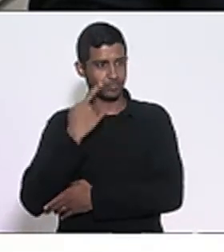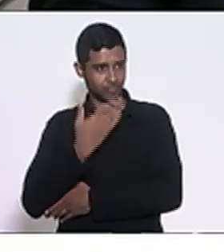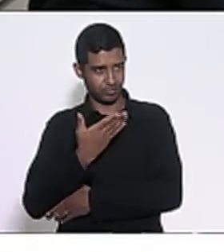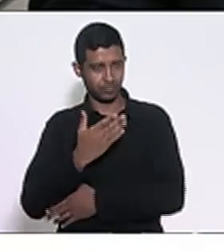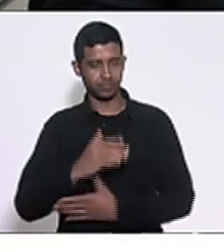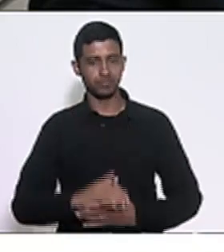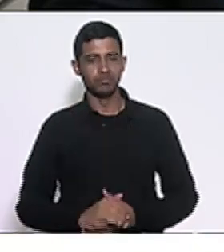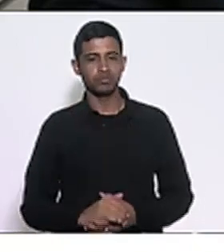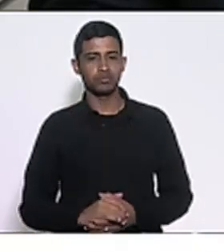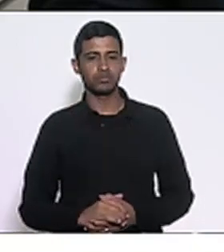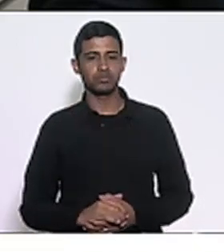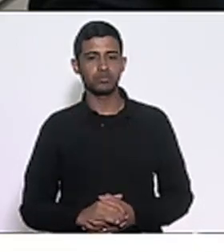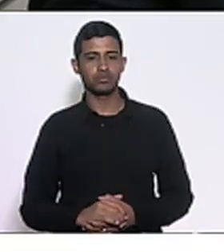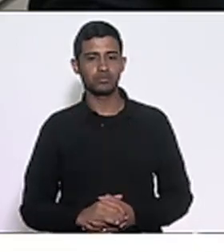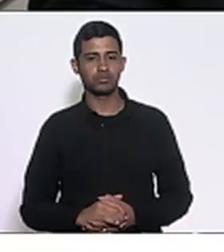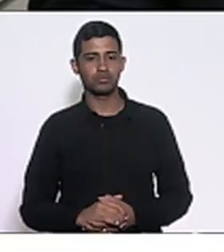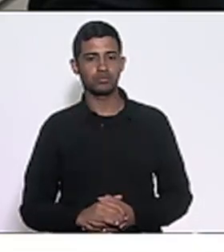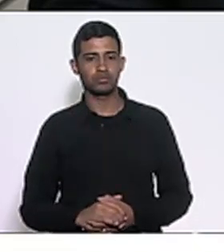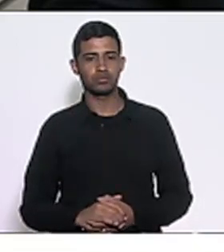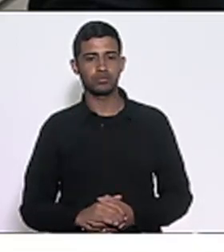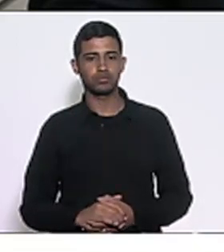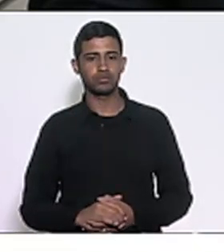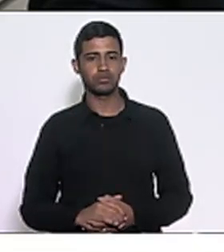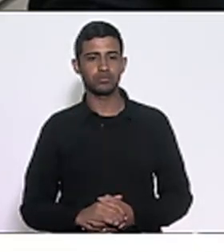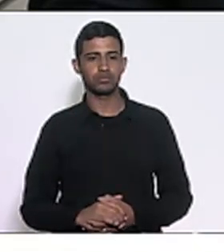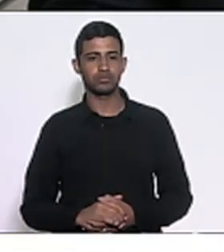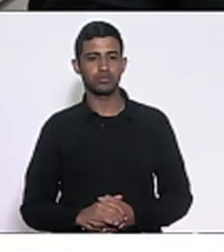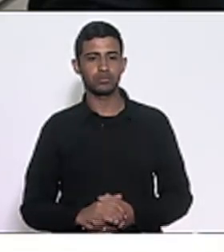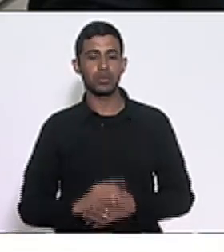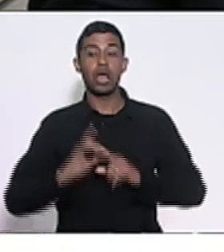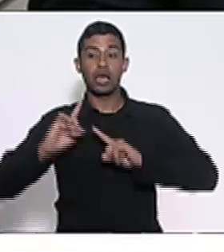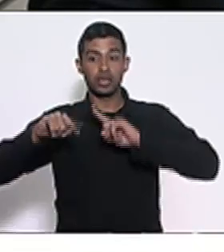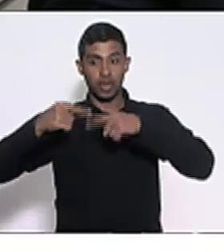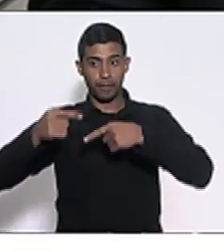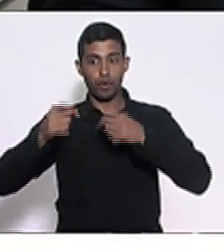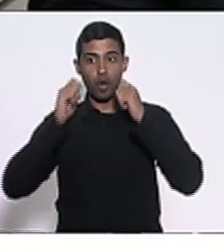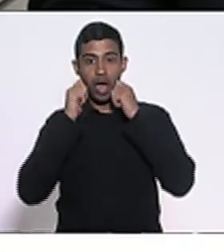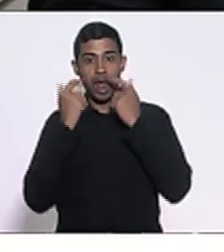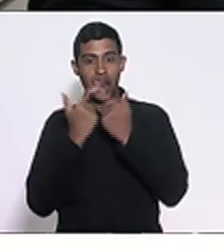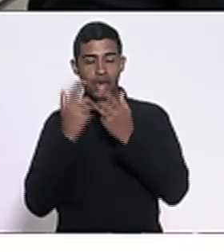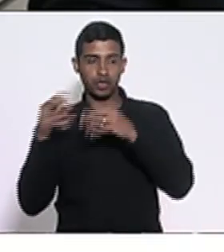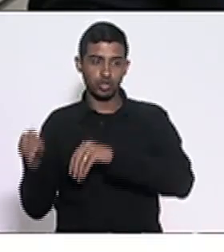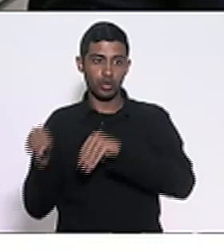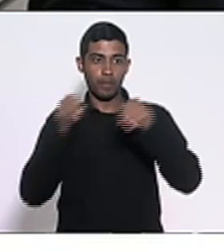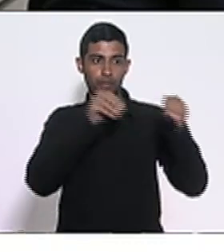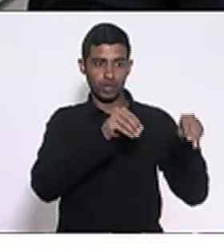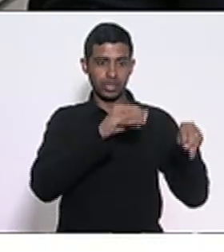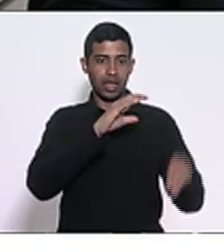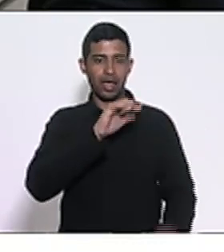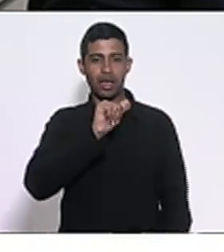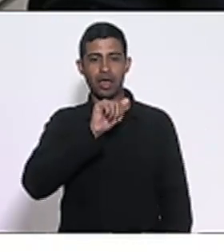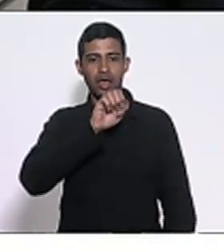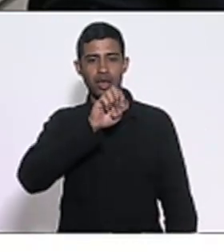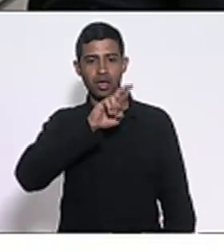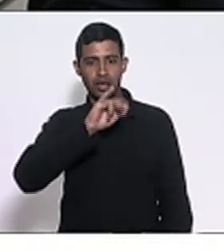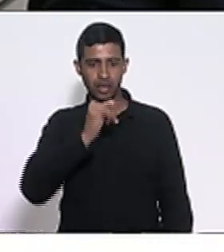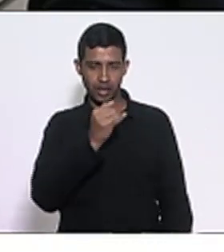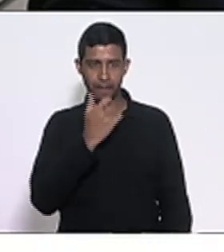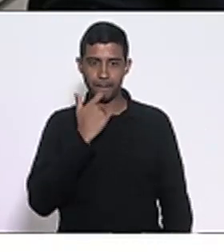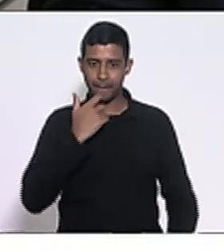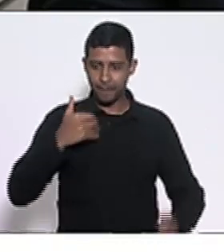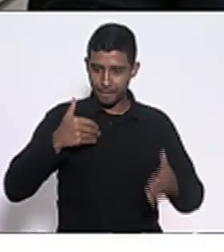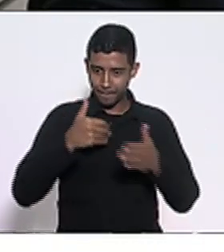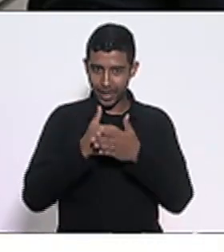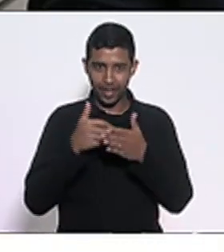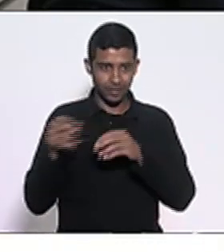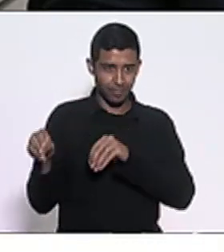que toda a Alerj se mudasse para o CAERJ, e que está prestes a acontecer, ao